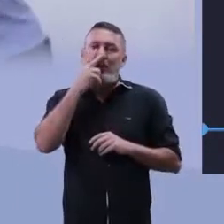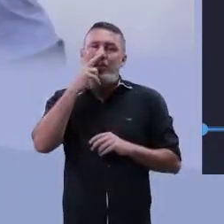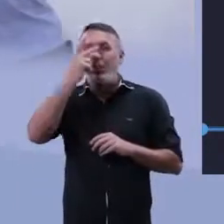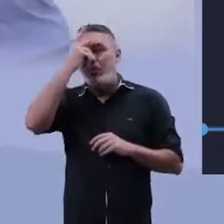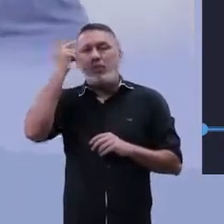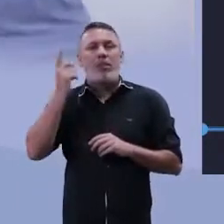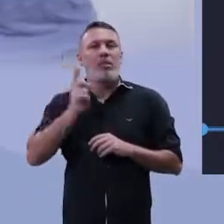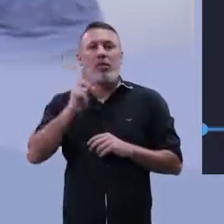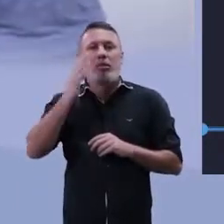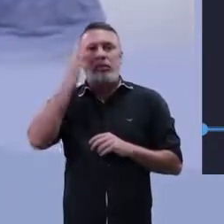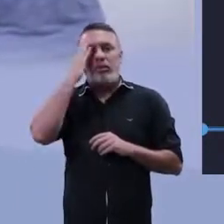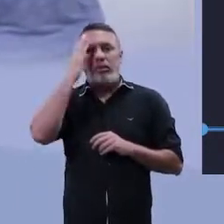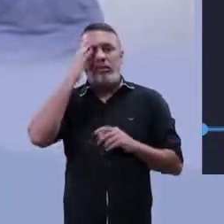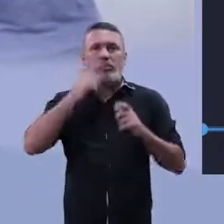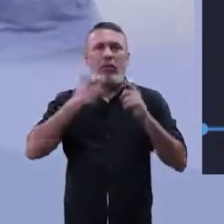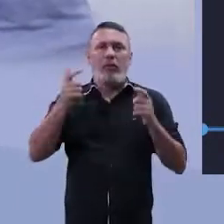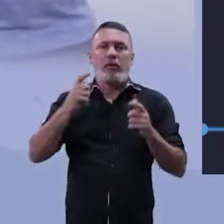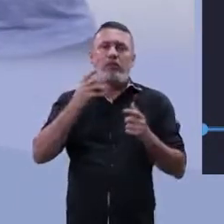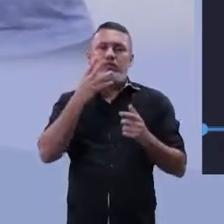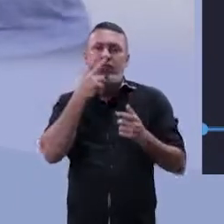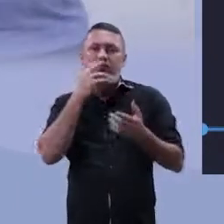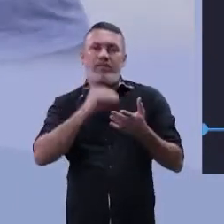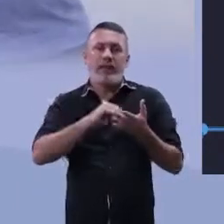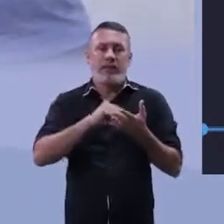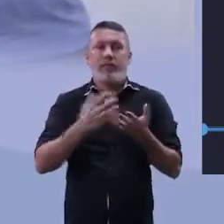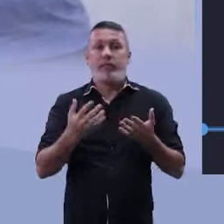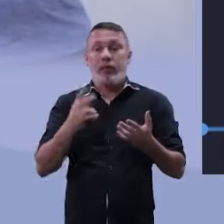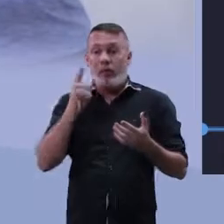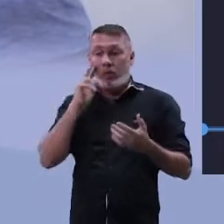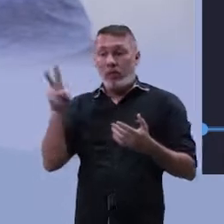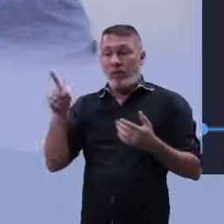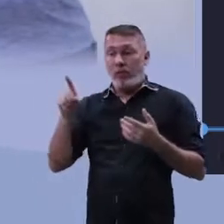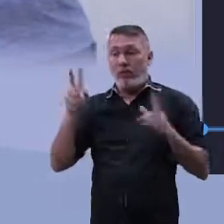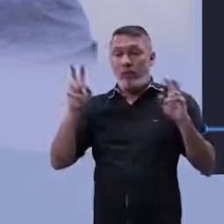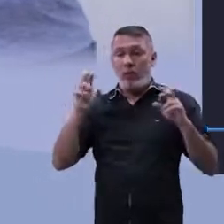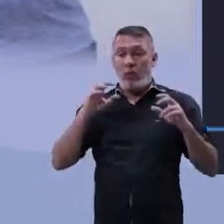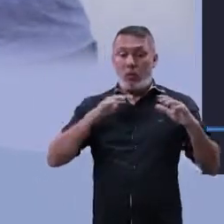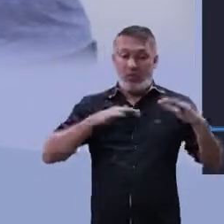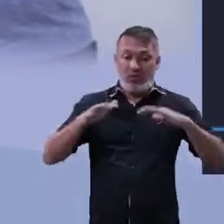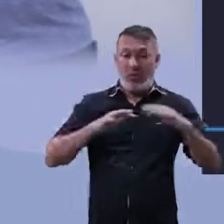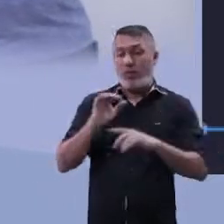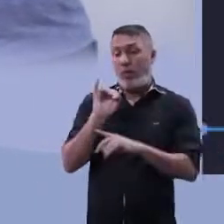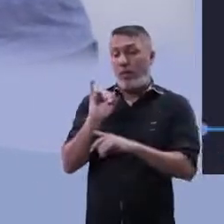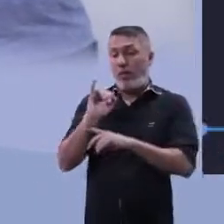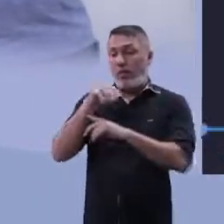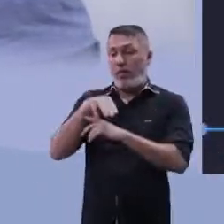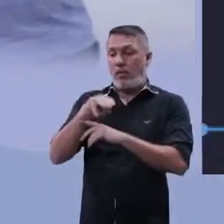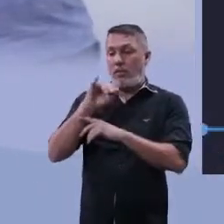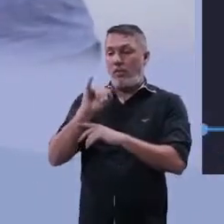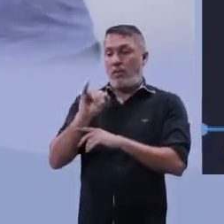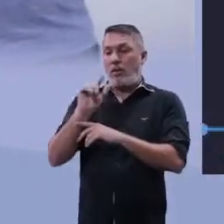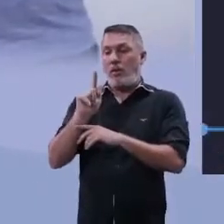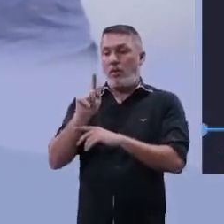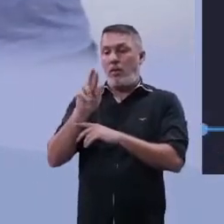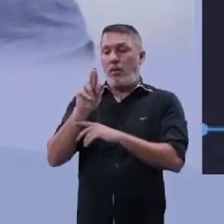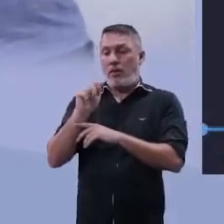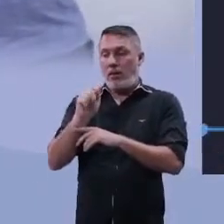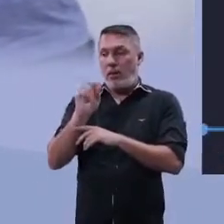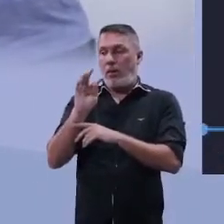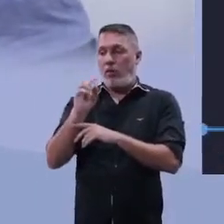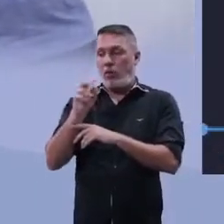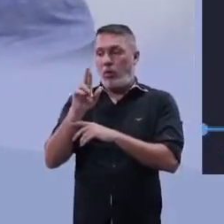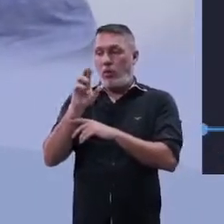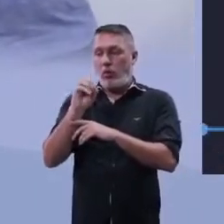má interpretação. Olha lá, o movimento imigratório para o Brasil